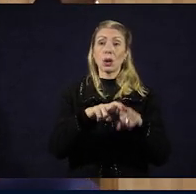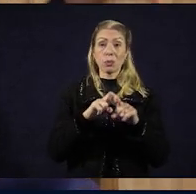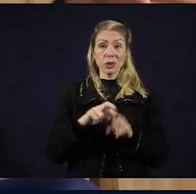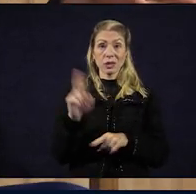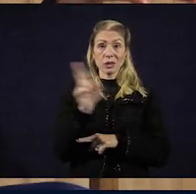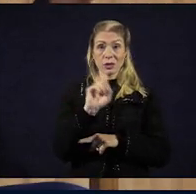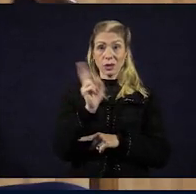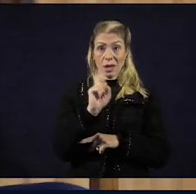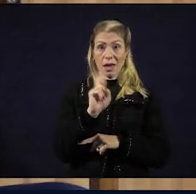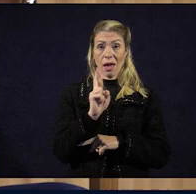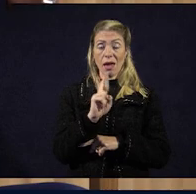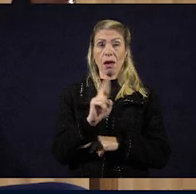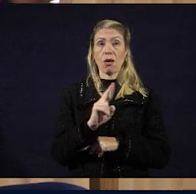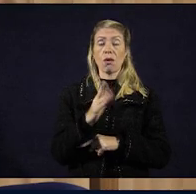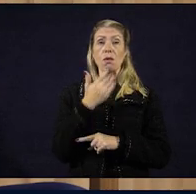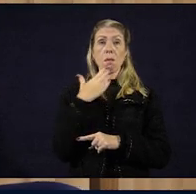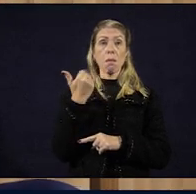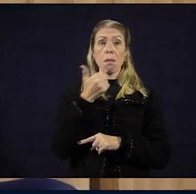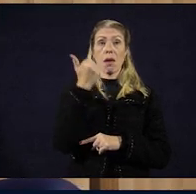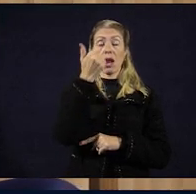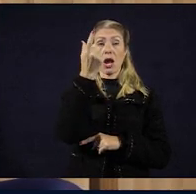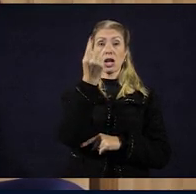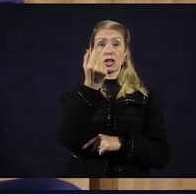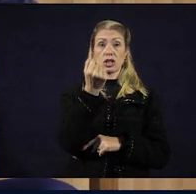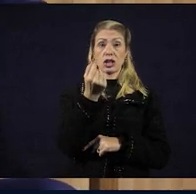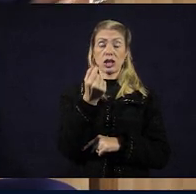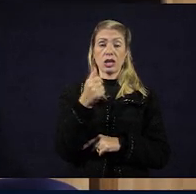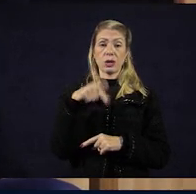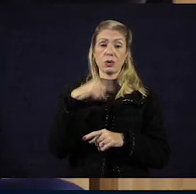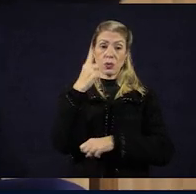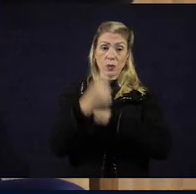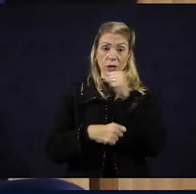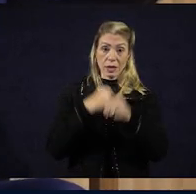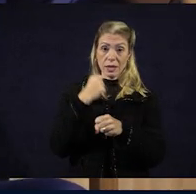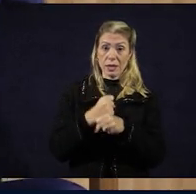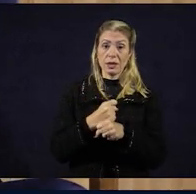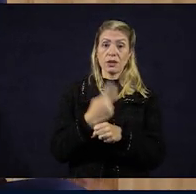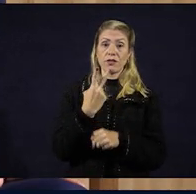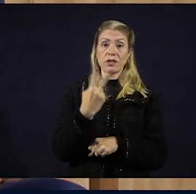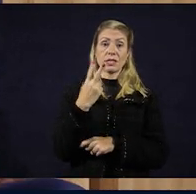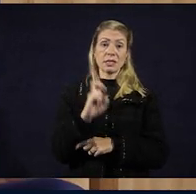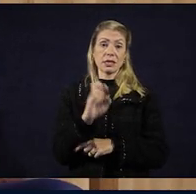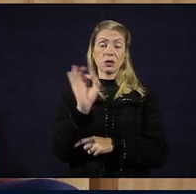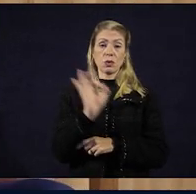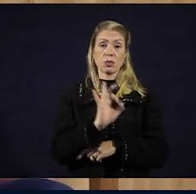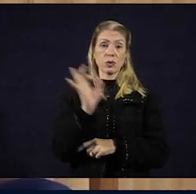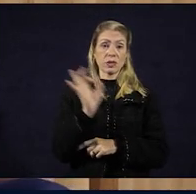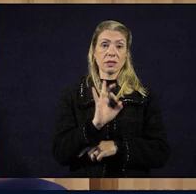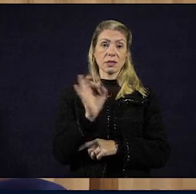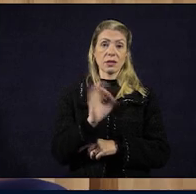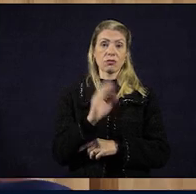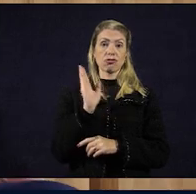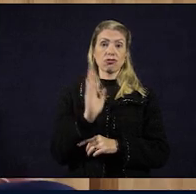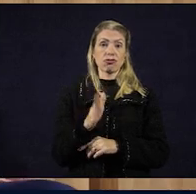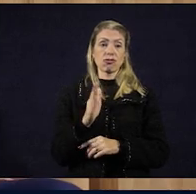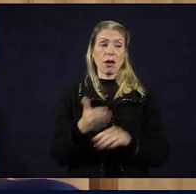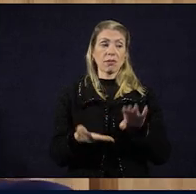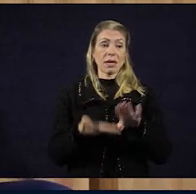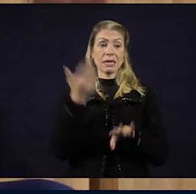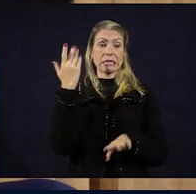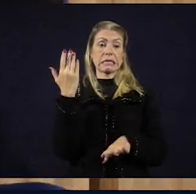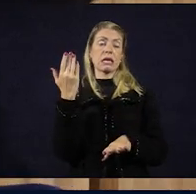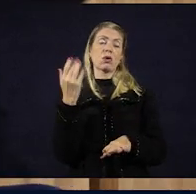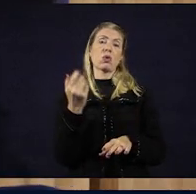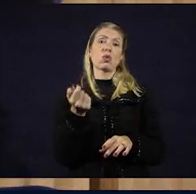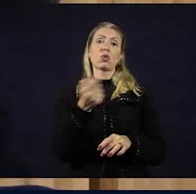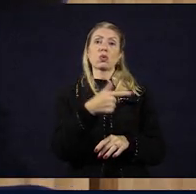melhor performa no ano né o Real tá performando é 25% mais ou menos eh em relação a libra ou em